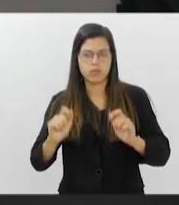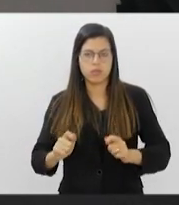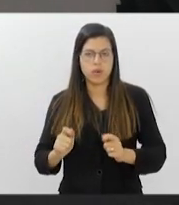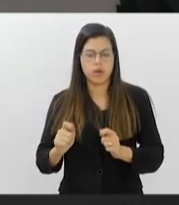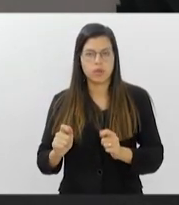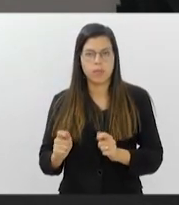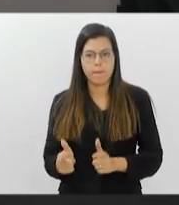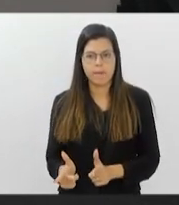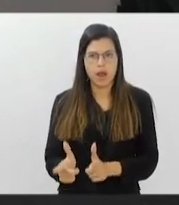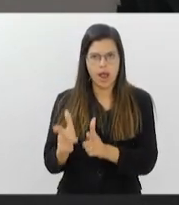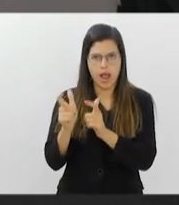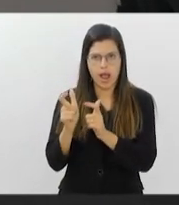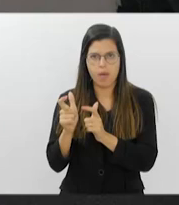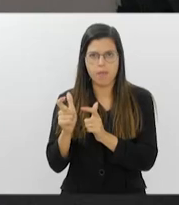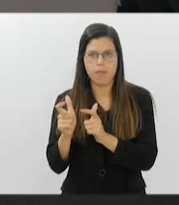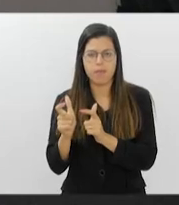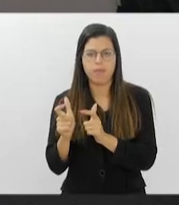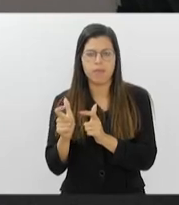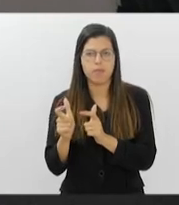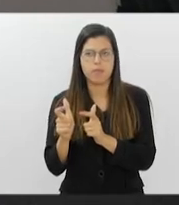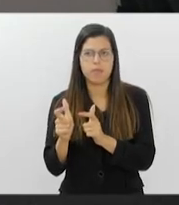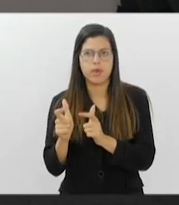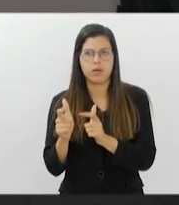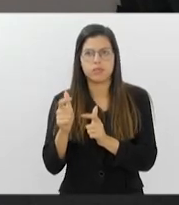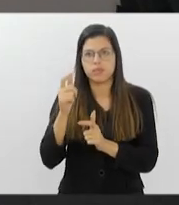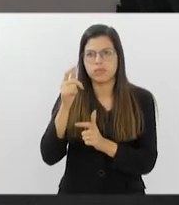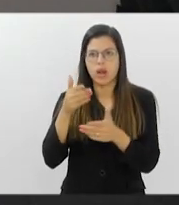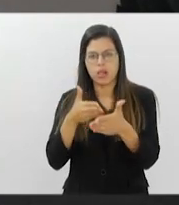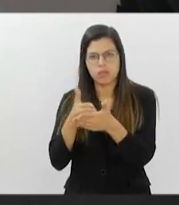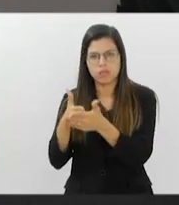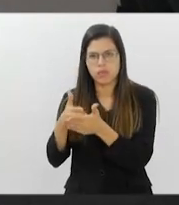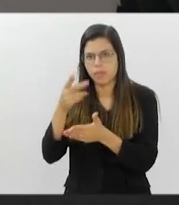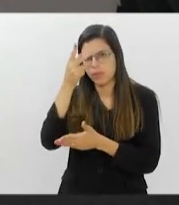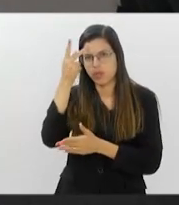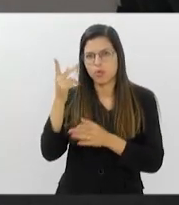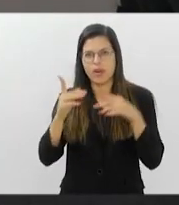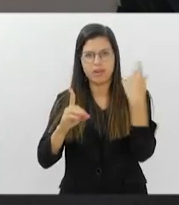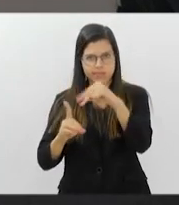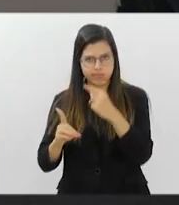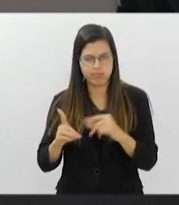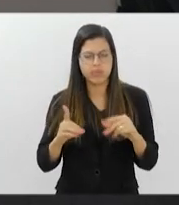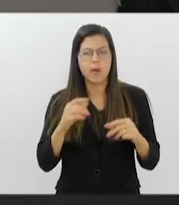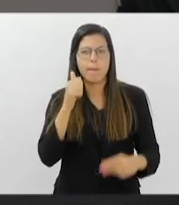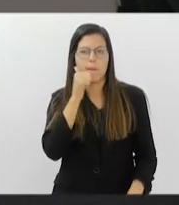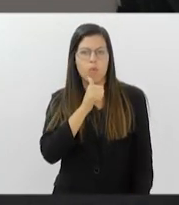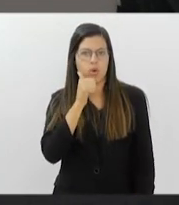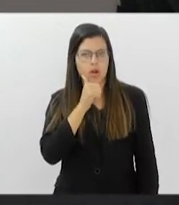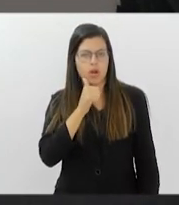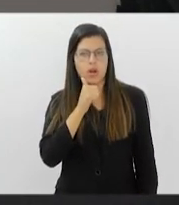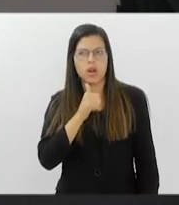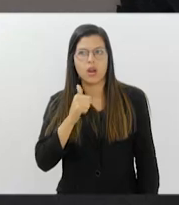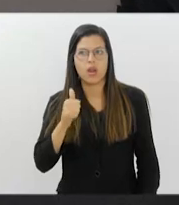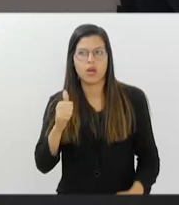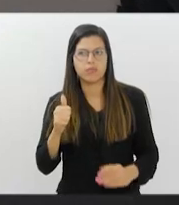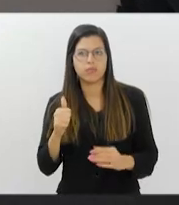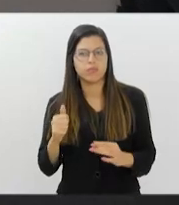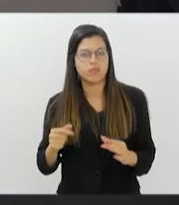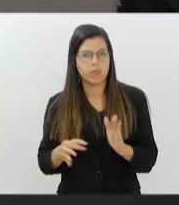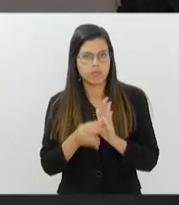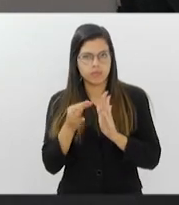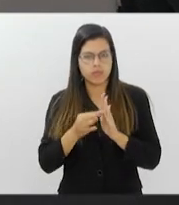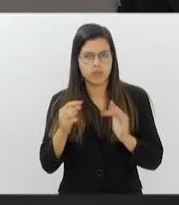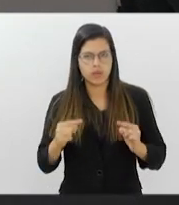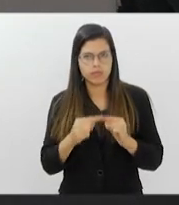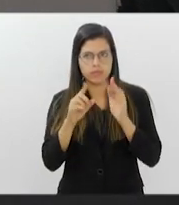armas para agressores de mulheres. O parecer é pela legalidade.